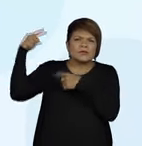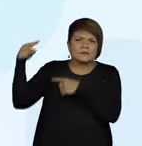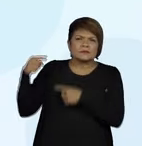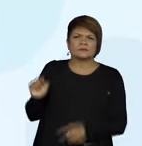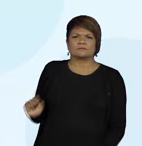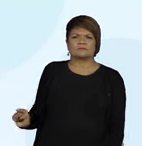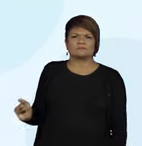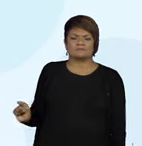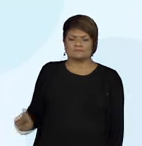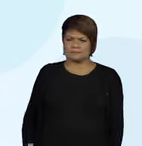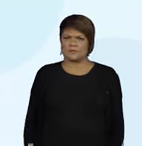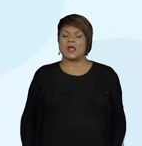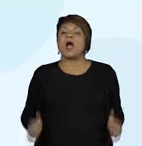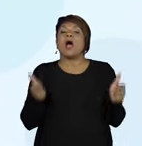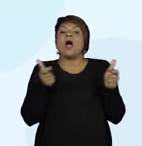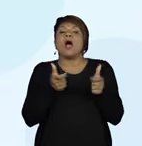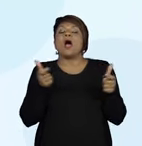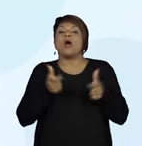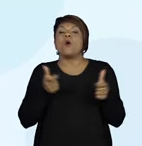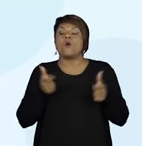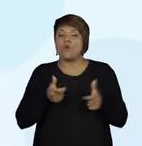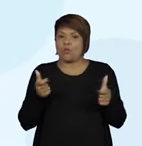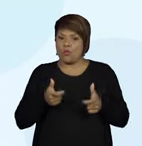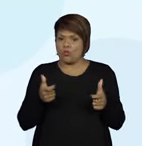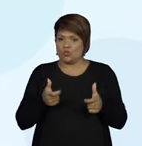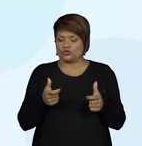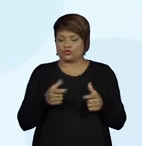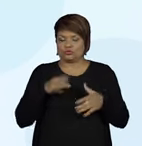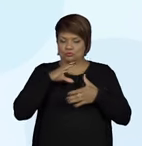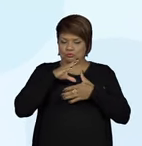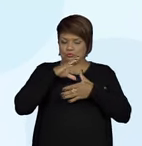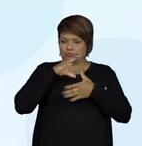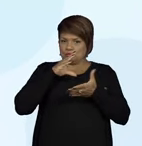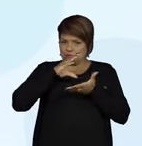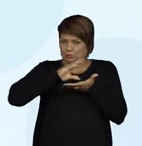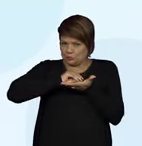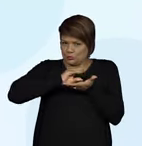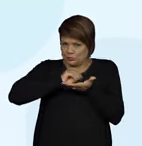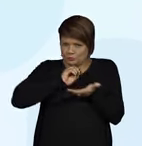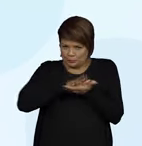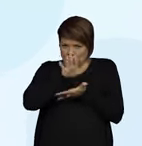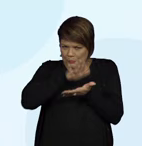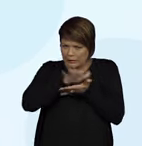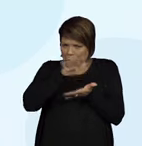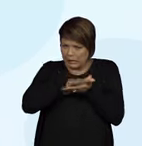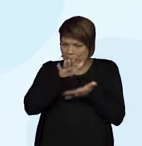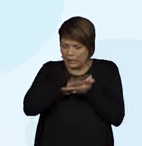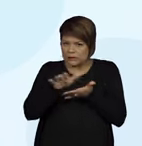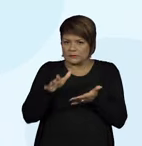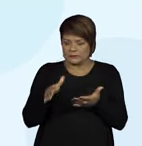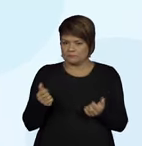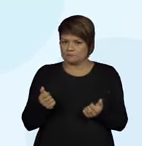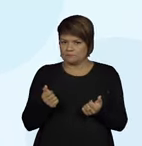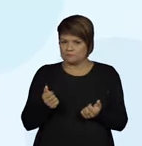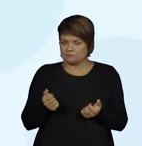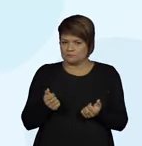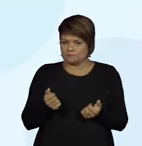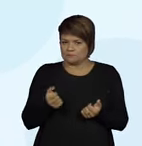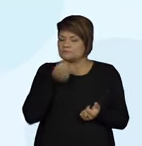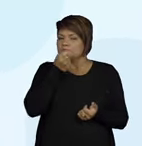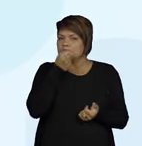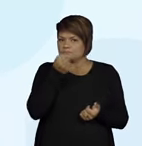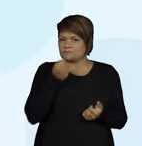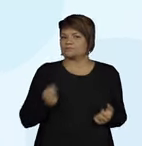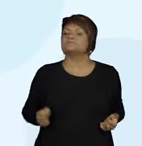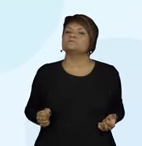texto. Aonde foi publicada essa entrevista? E essa aí, tá pessoal?